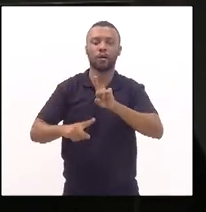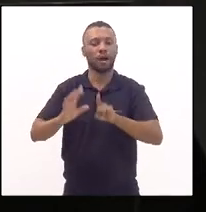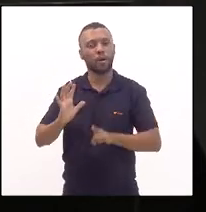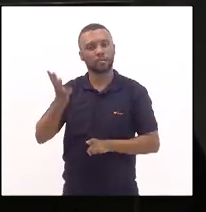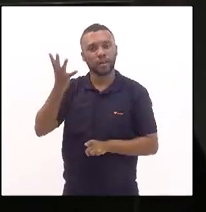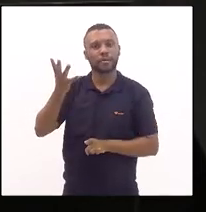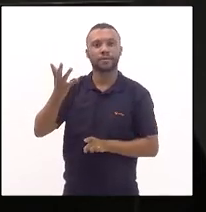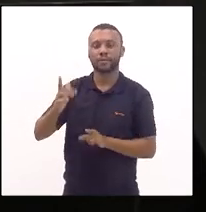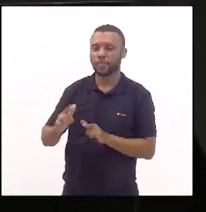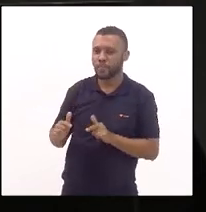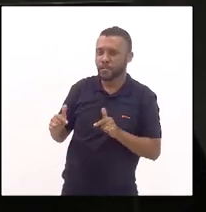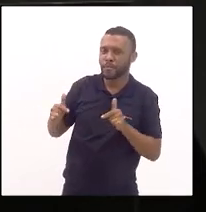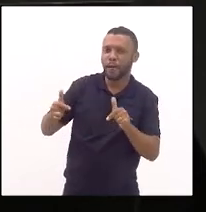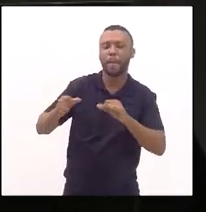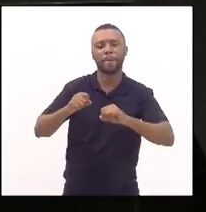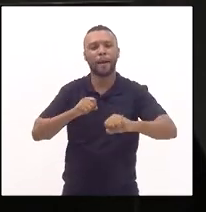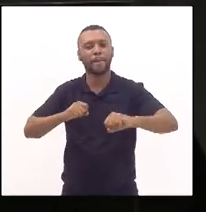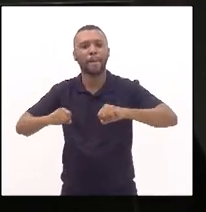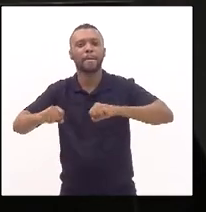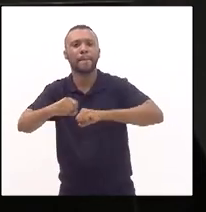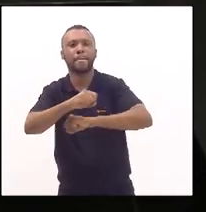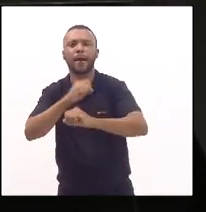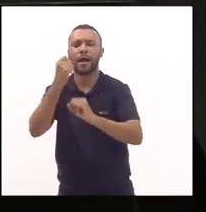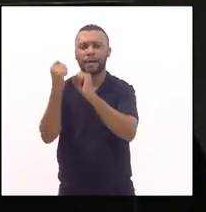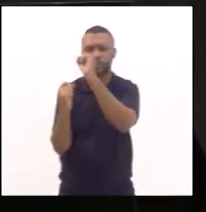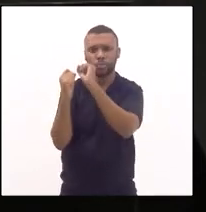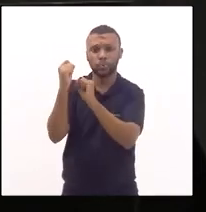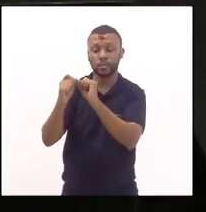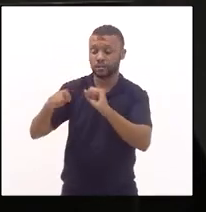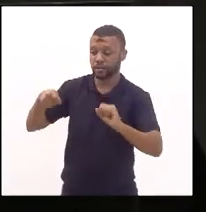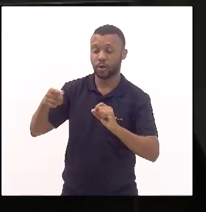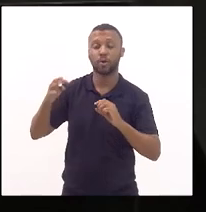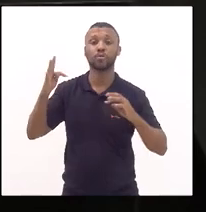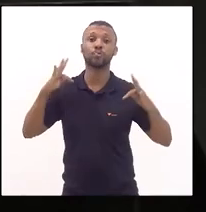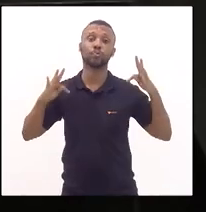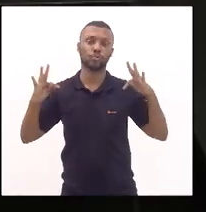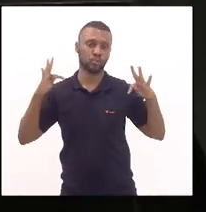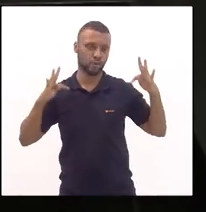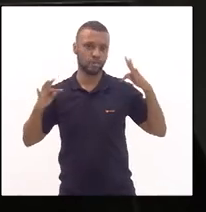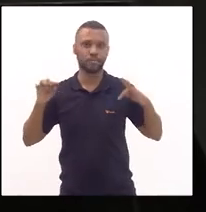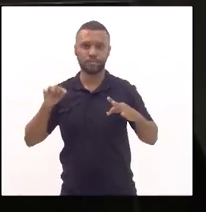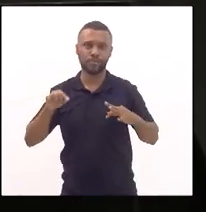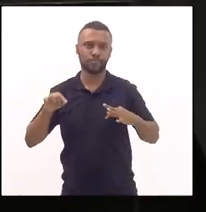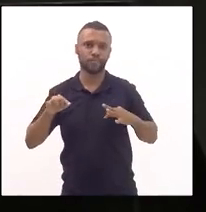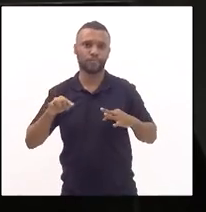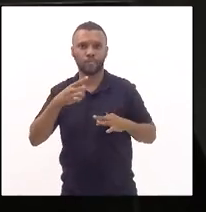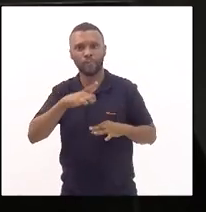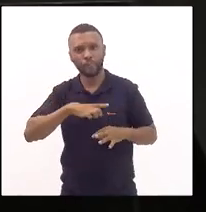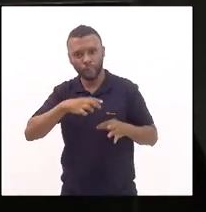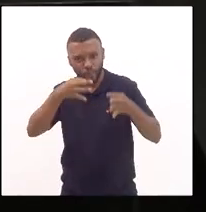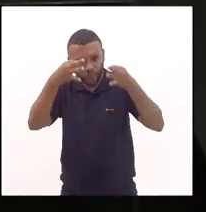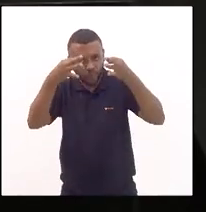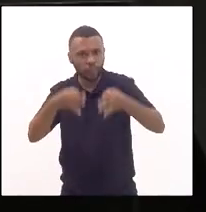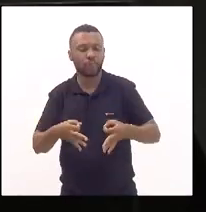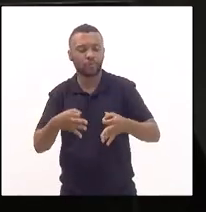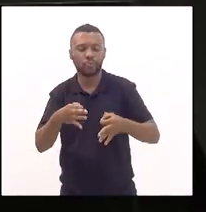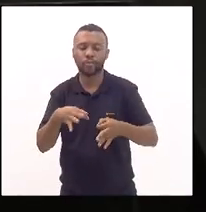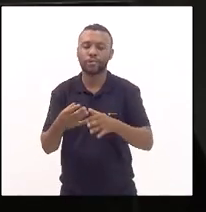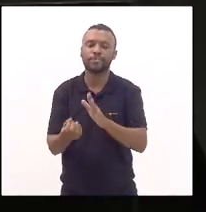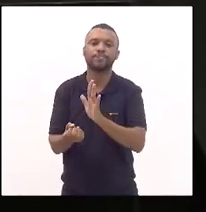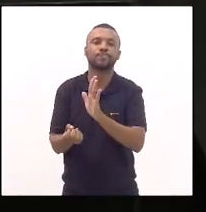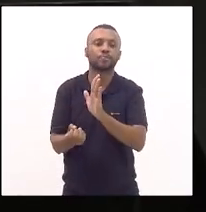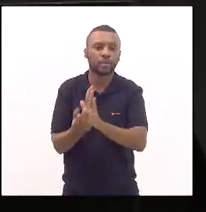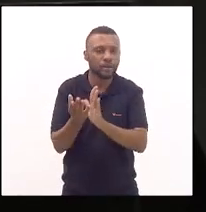através dessa grande indústria sem chaminé, chamada turismo, ela seja, de fato, uma grande geradora